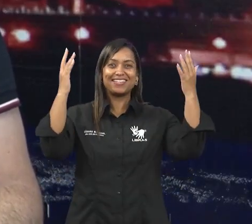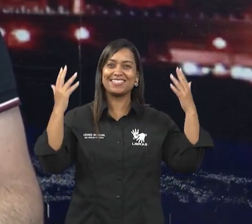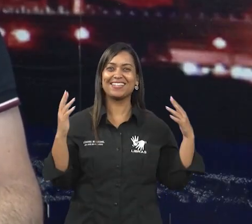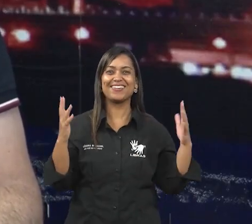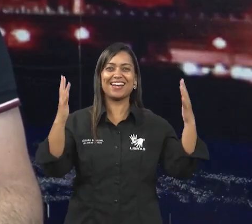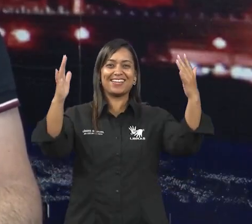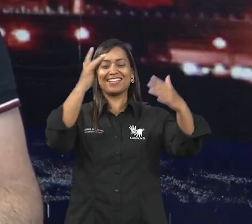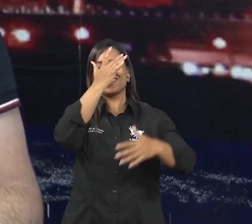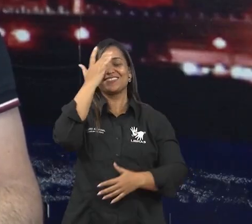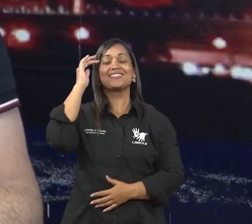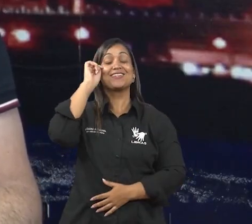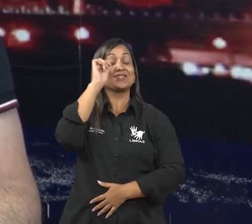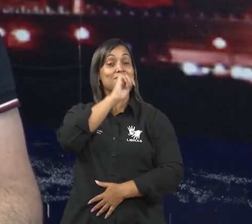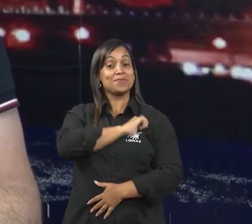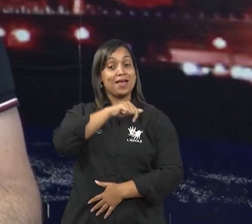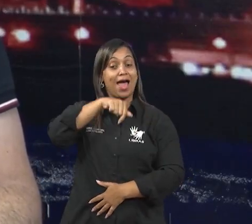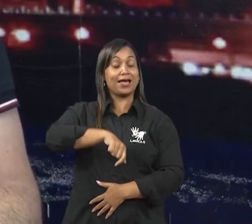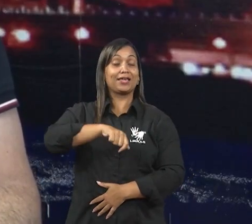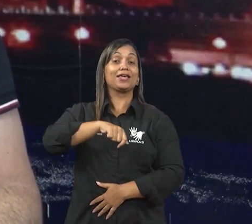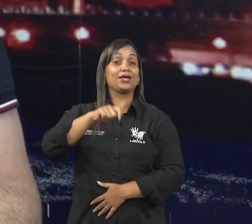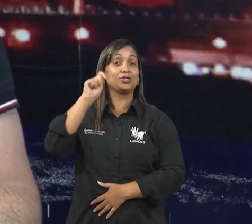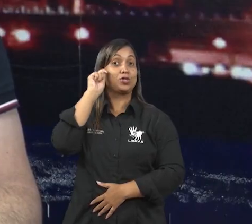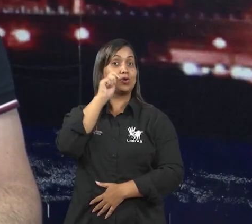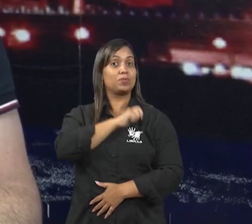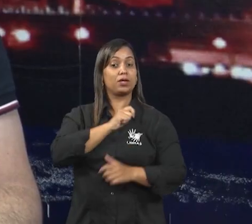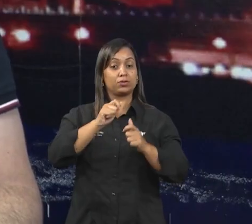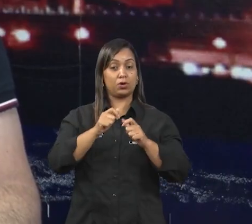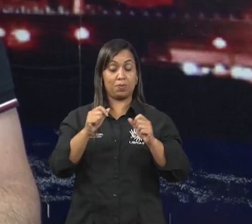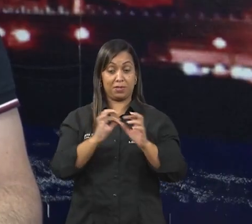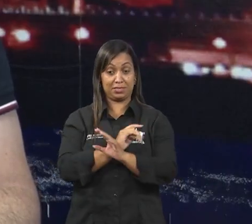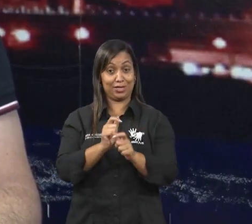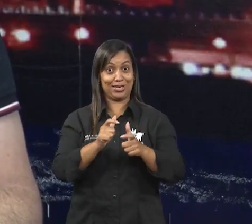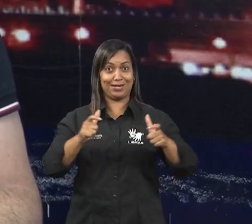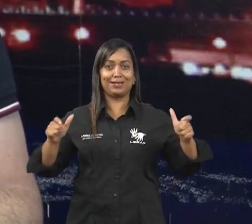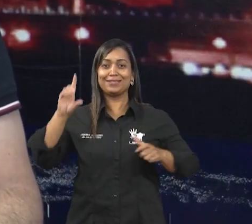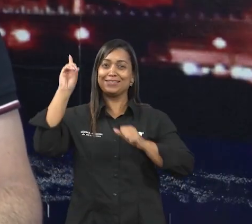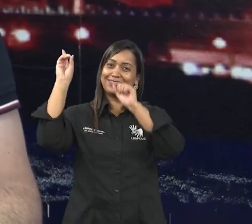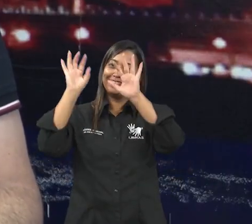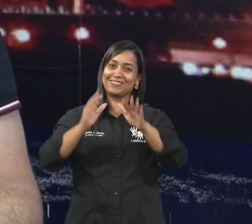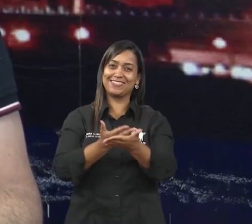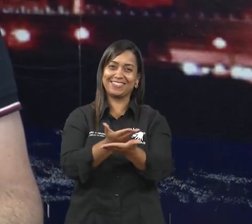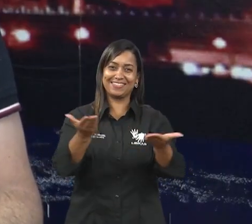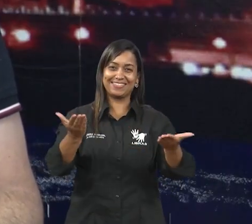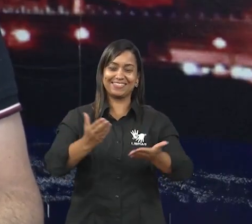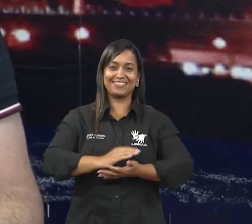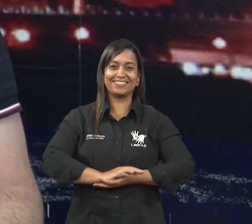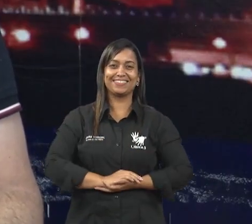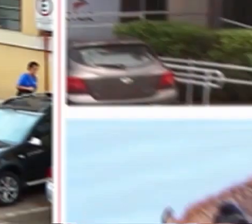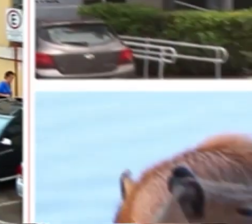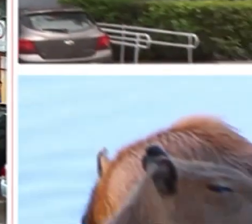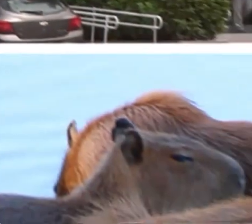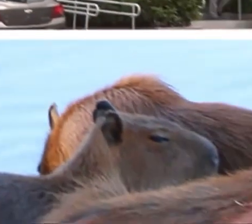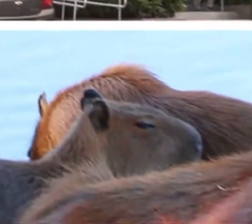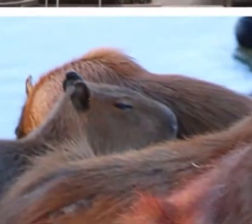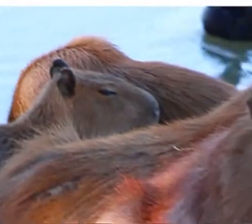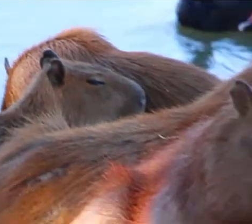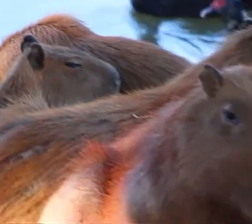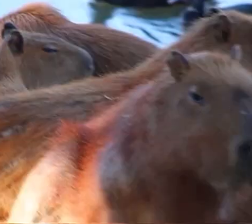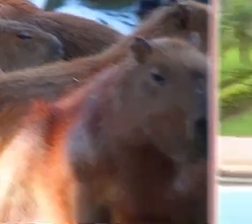Preto. Parabéns, parabéns aos riopretenses que fez dessa cidade uma metrópole. Deus abençoe a todos.